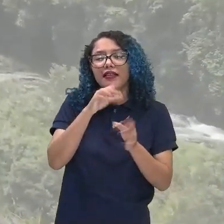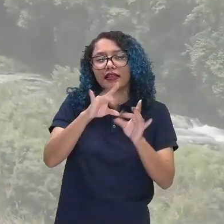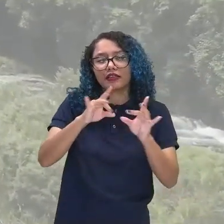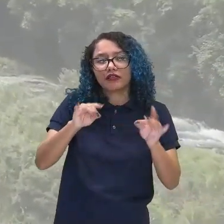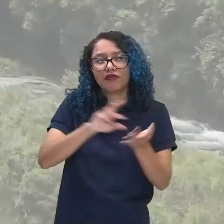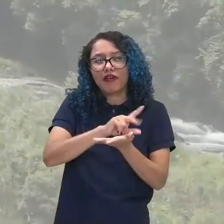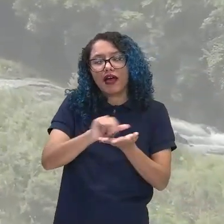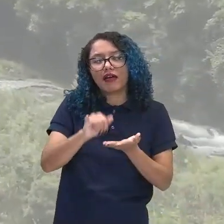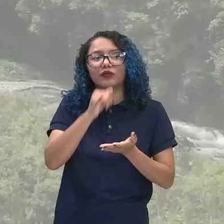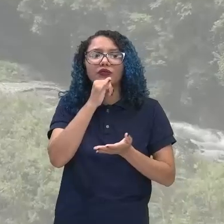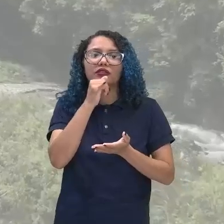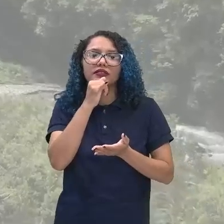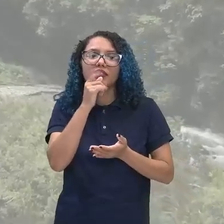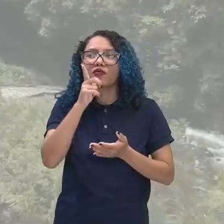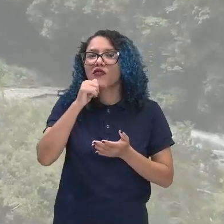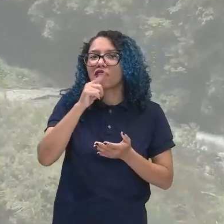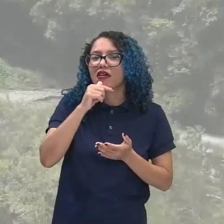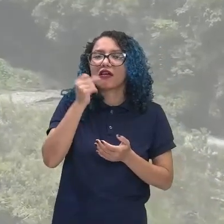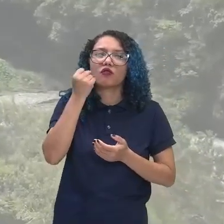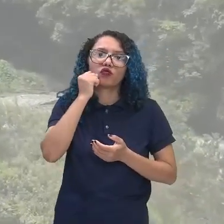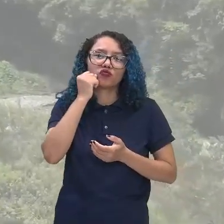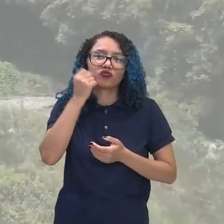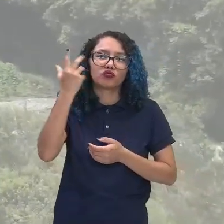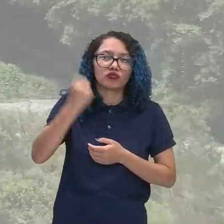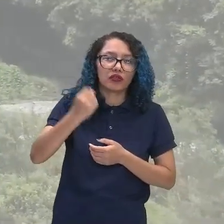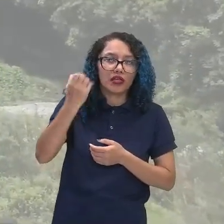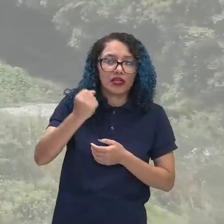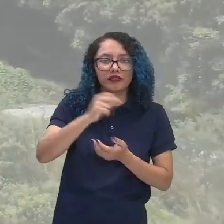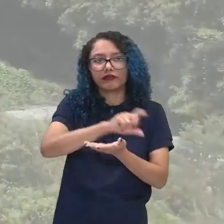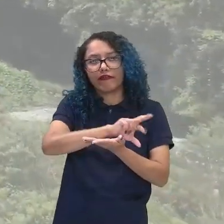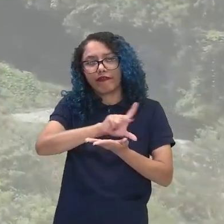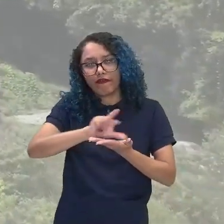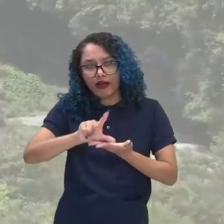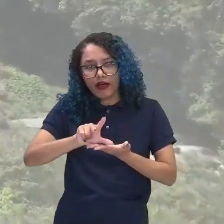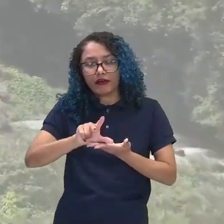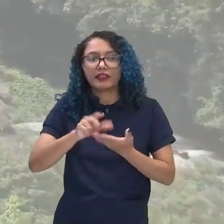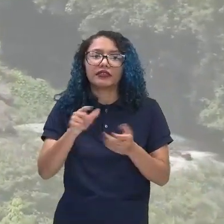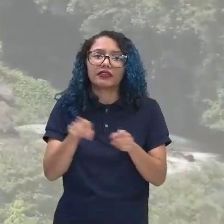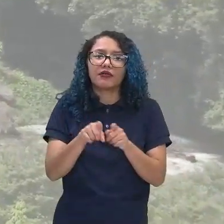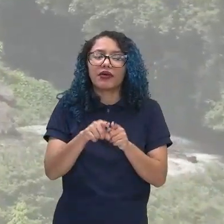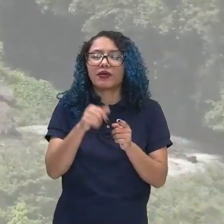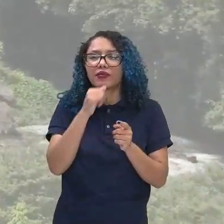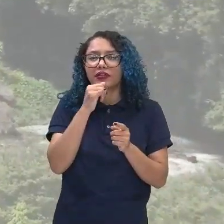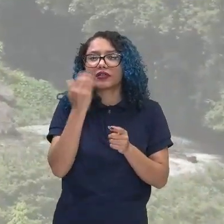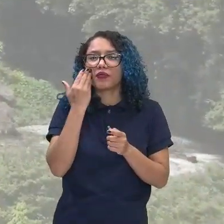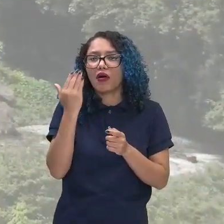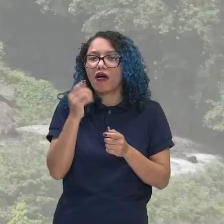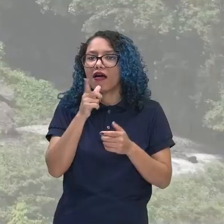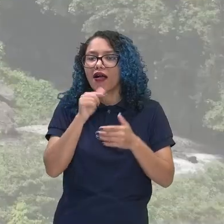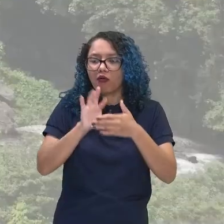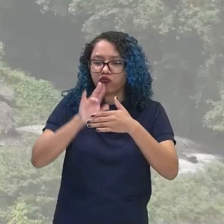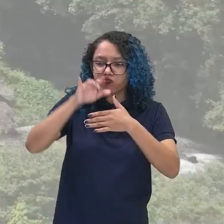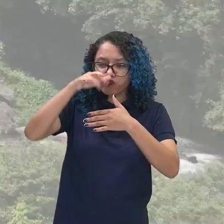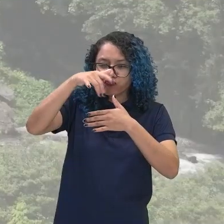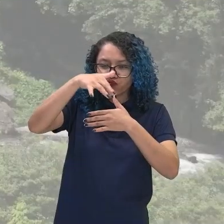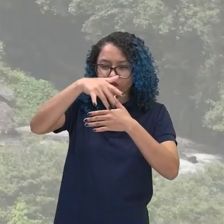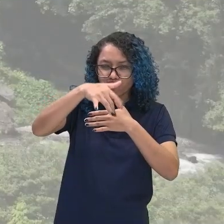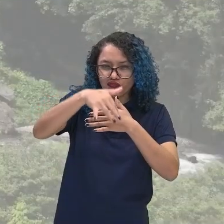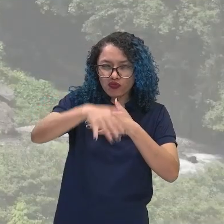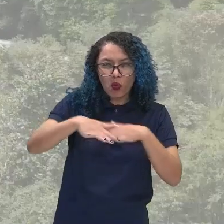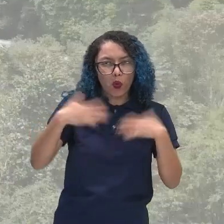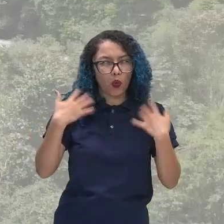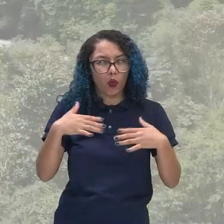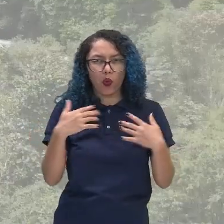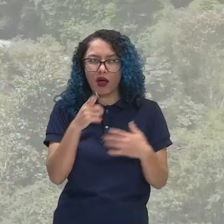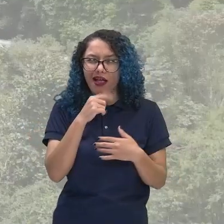o leite, não é? E por aí vai, e aí a gente tem o quê? A imagem de uma cachoeira derramando litros d'água. E que se nós tivéssemos que